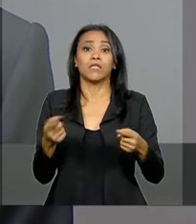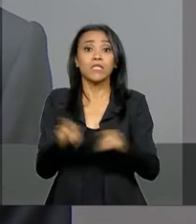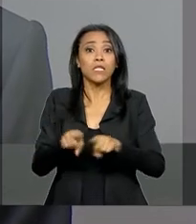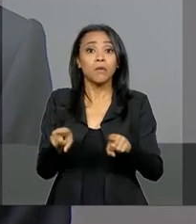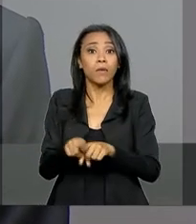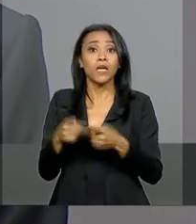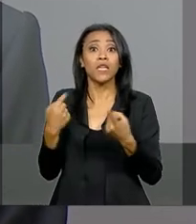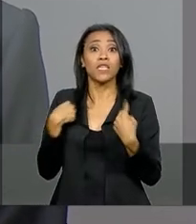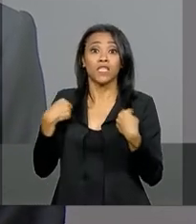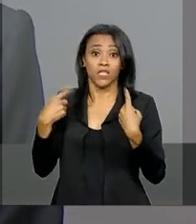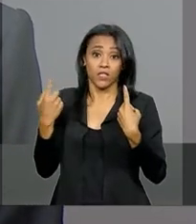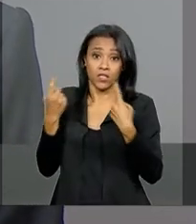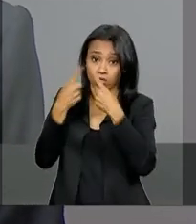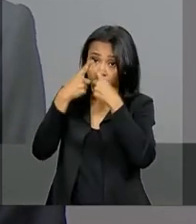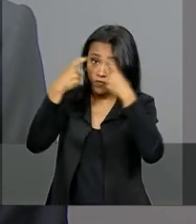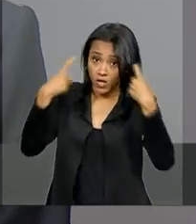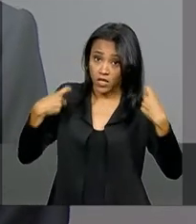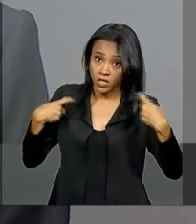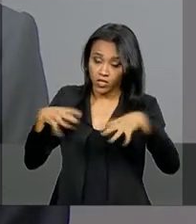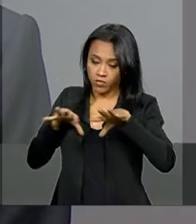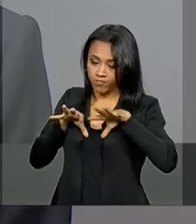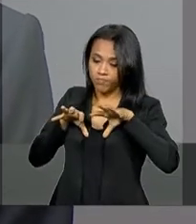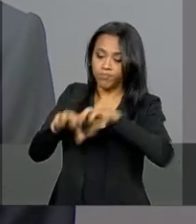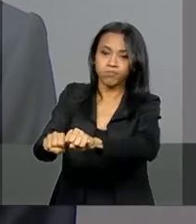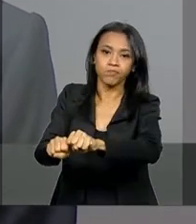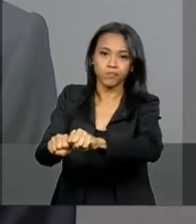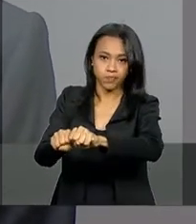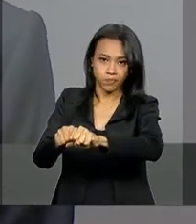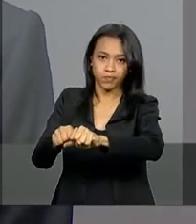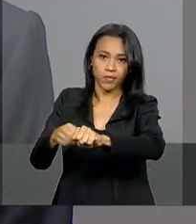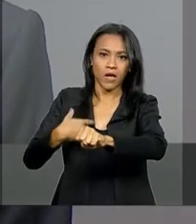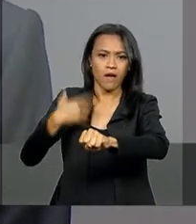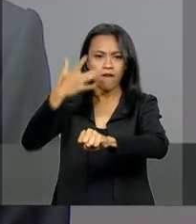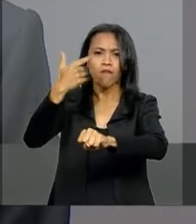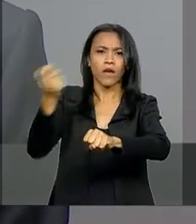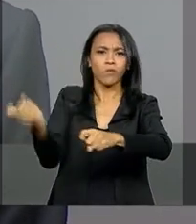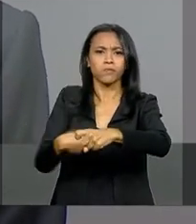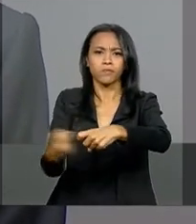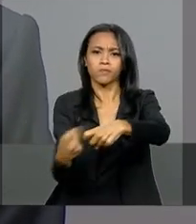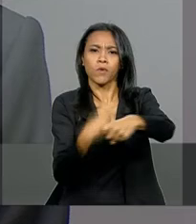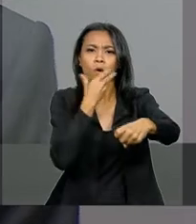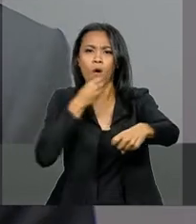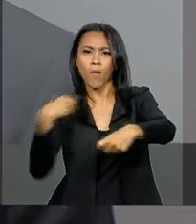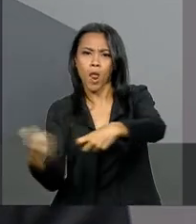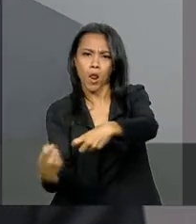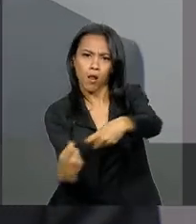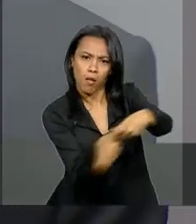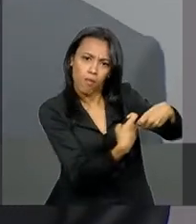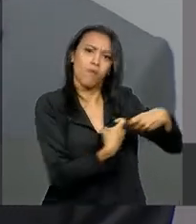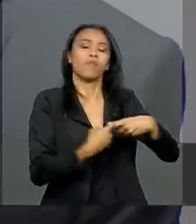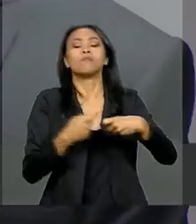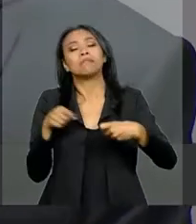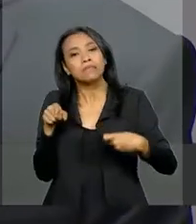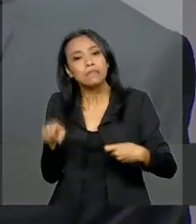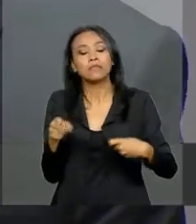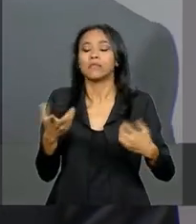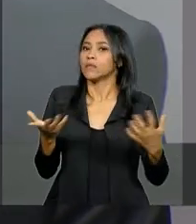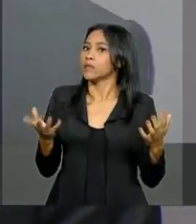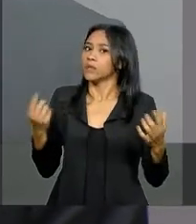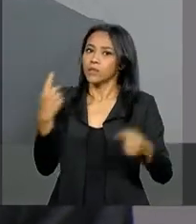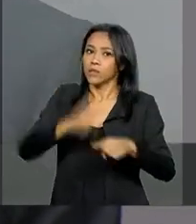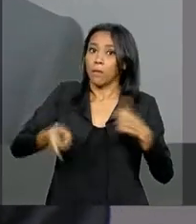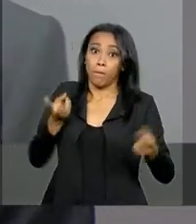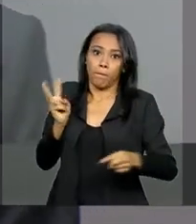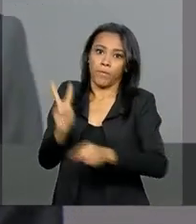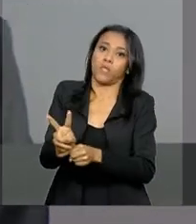o coletivo esses são inegáveis avanços necessários avanços legislativos na proteção da mulher